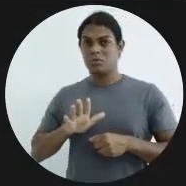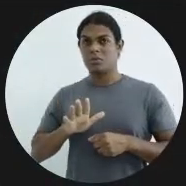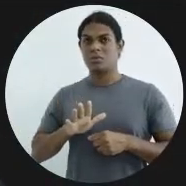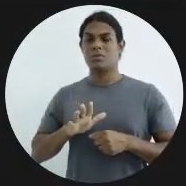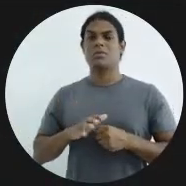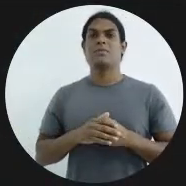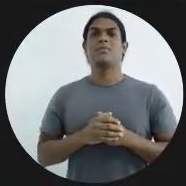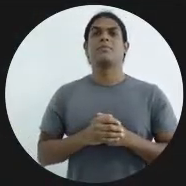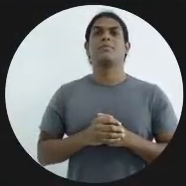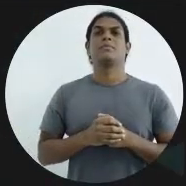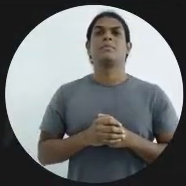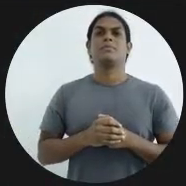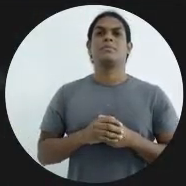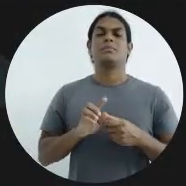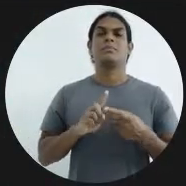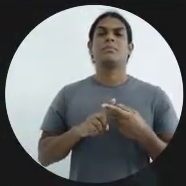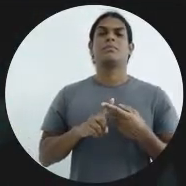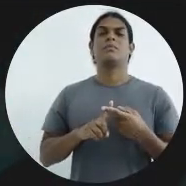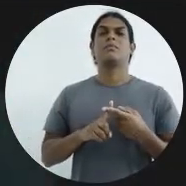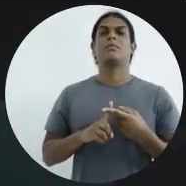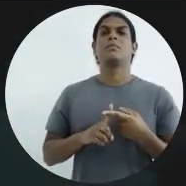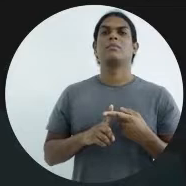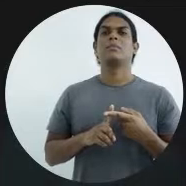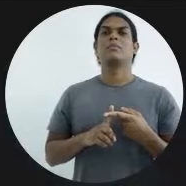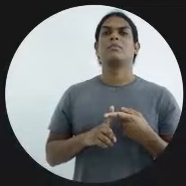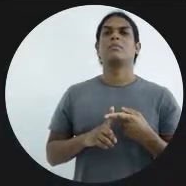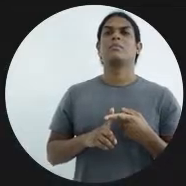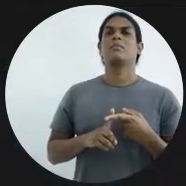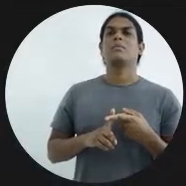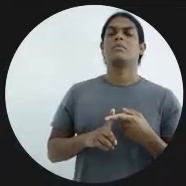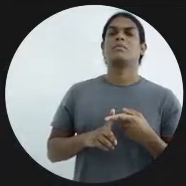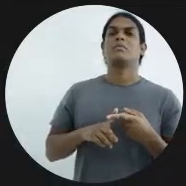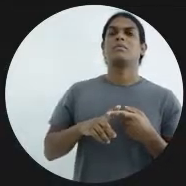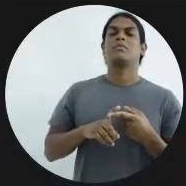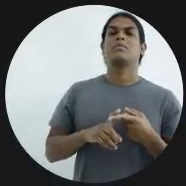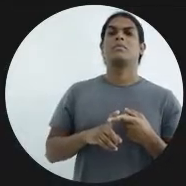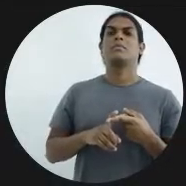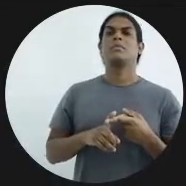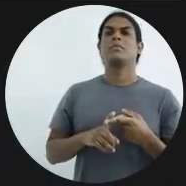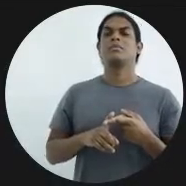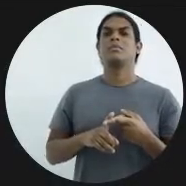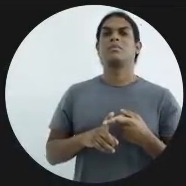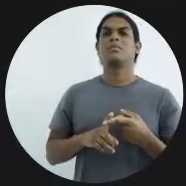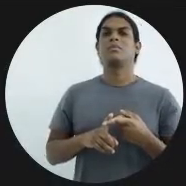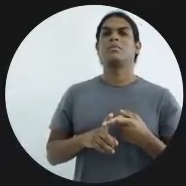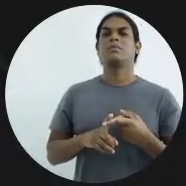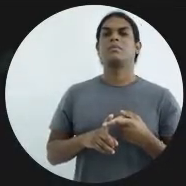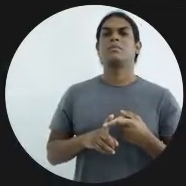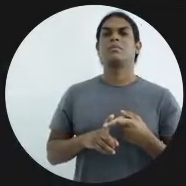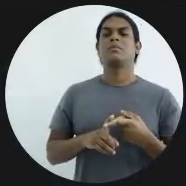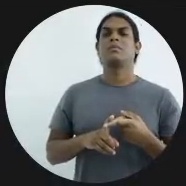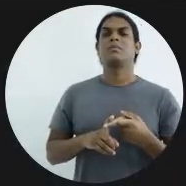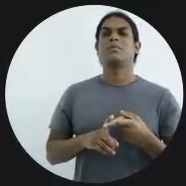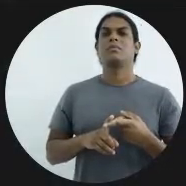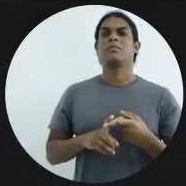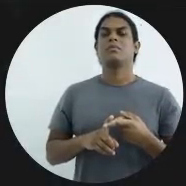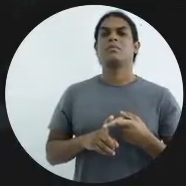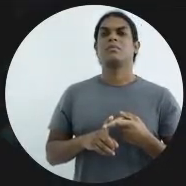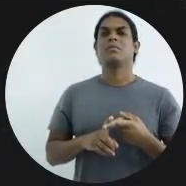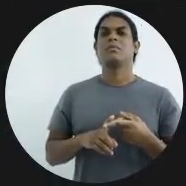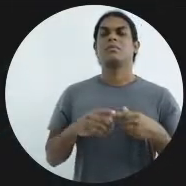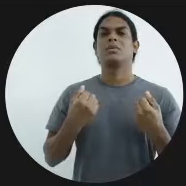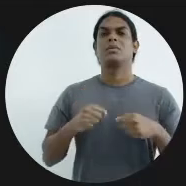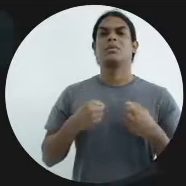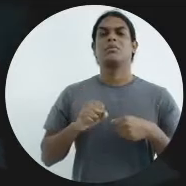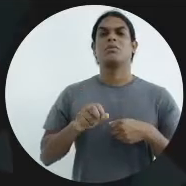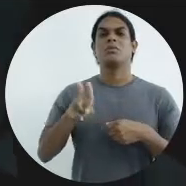press. Quando você quer definir que o elemento vai ser na hora que pressiona, mas não solta, é o key down. Quando você